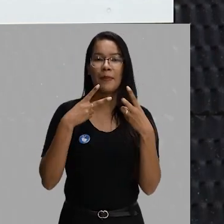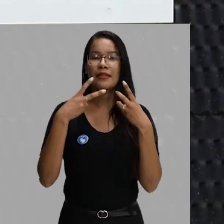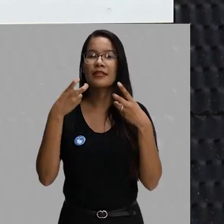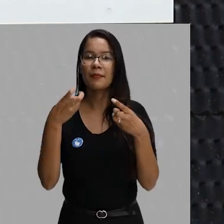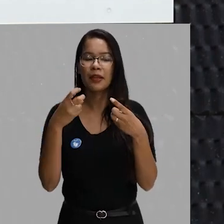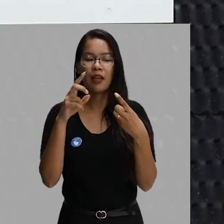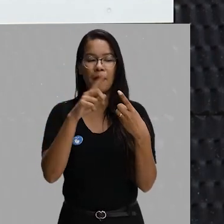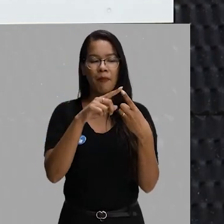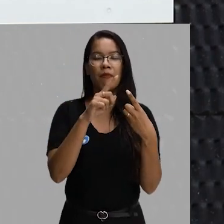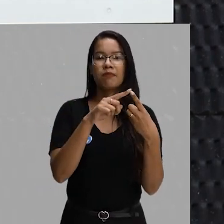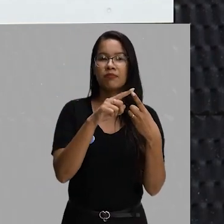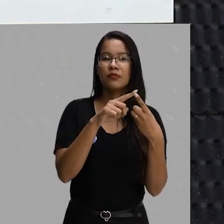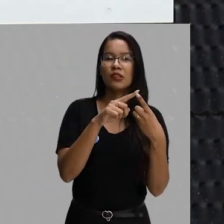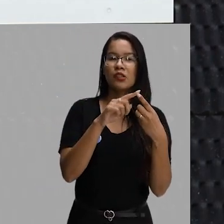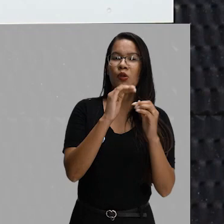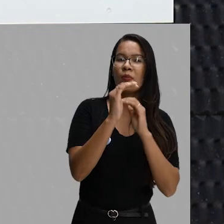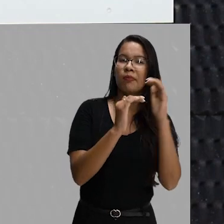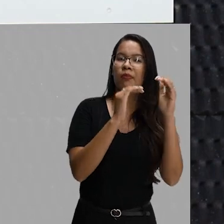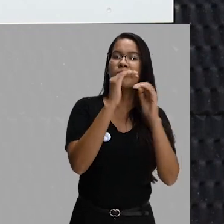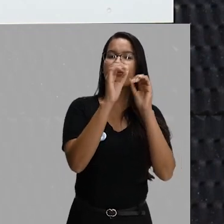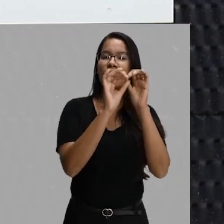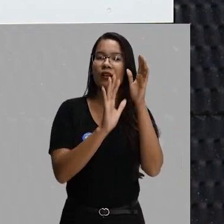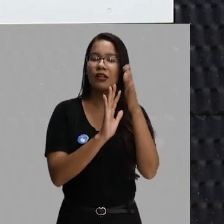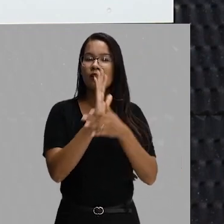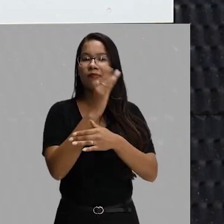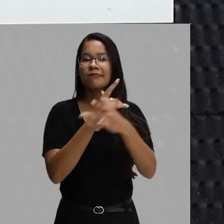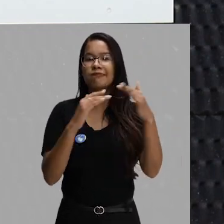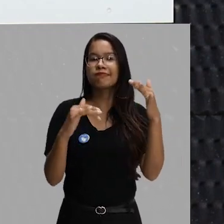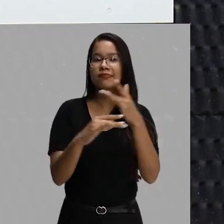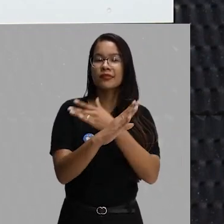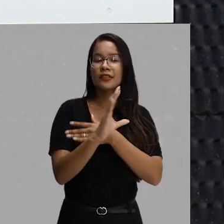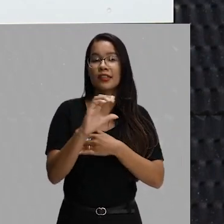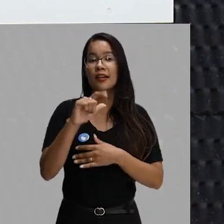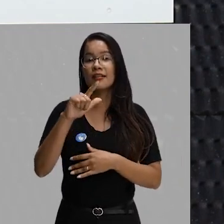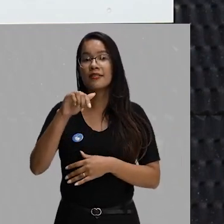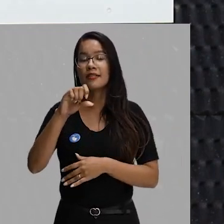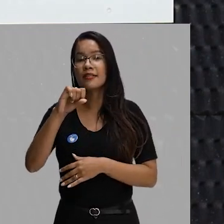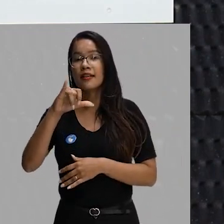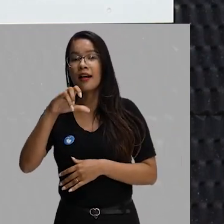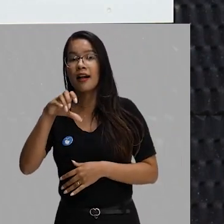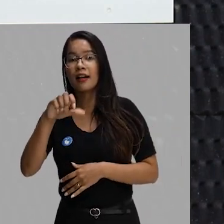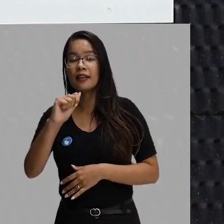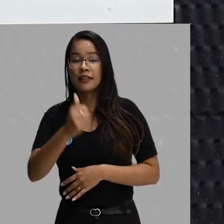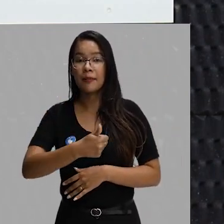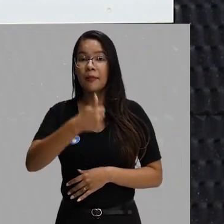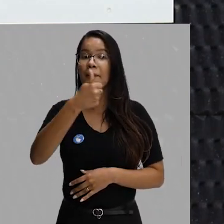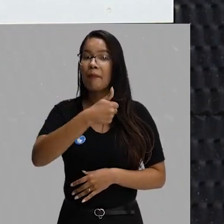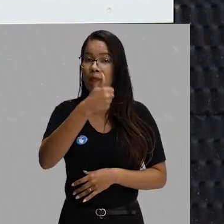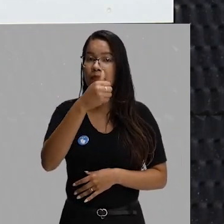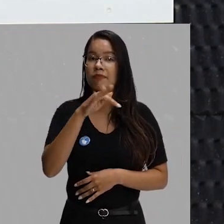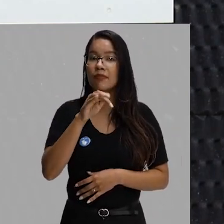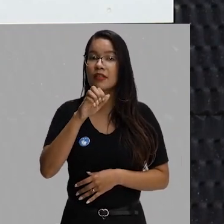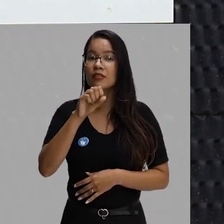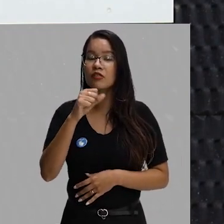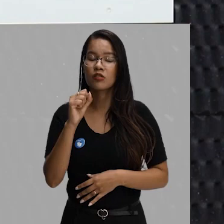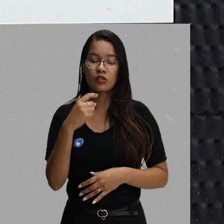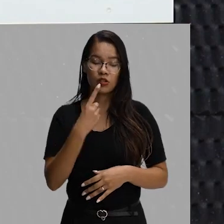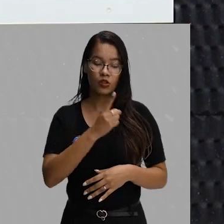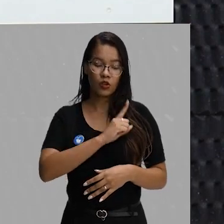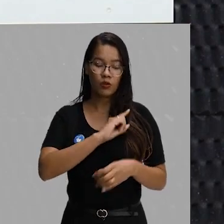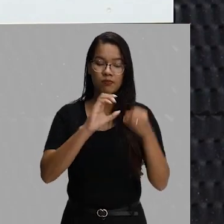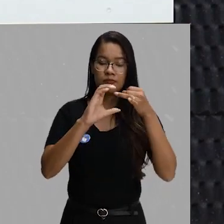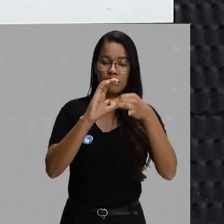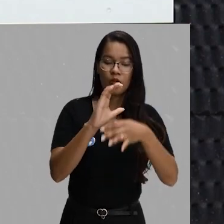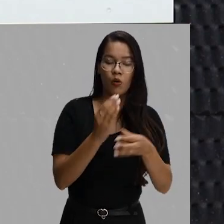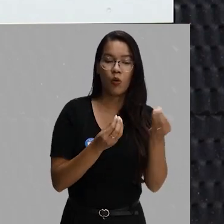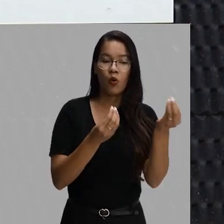desse processo da formação dessa civilização clássica, nessa primeira fase, que nós vamos caracterizar